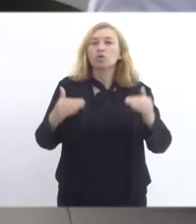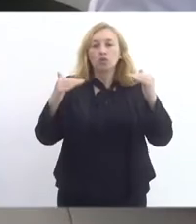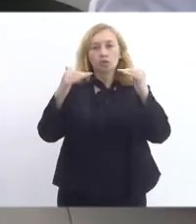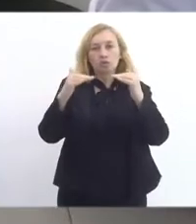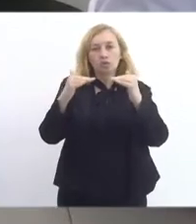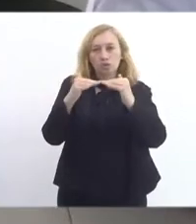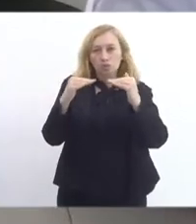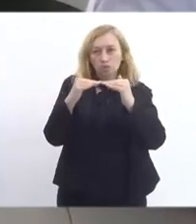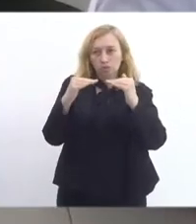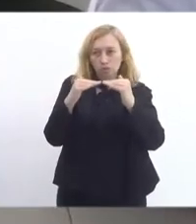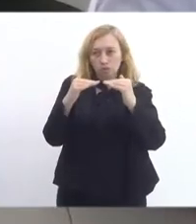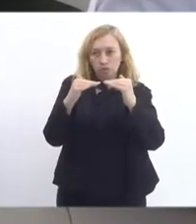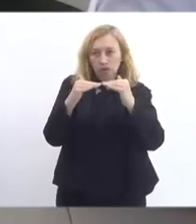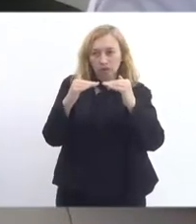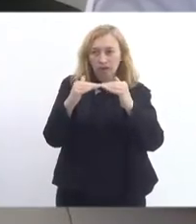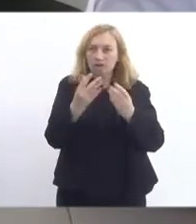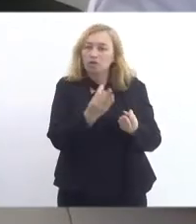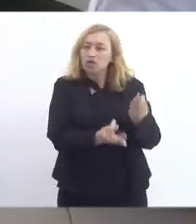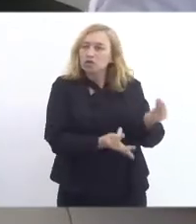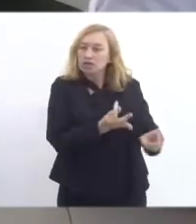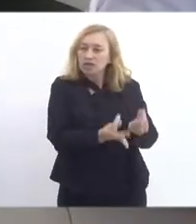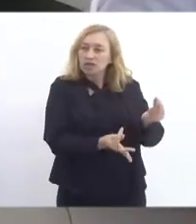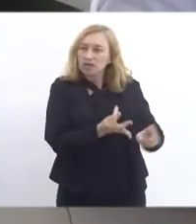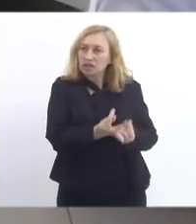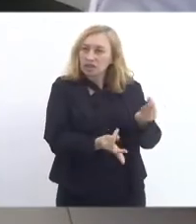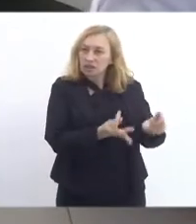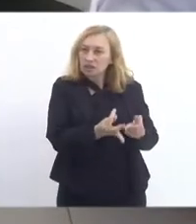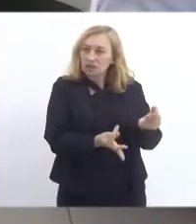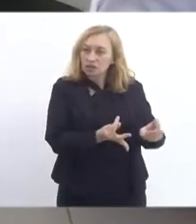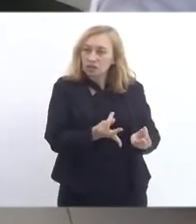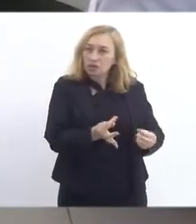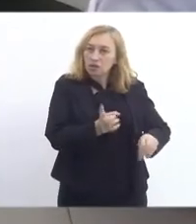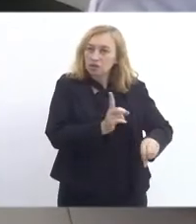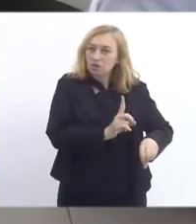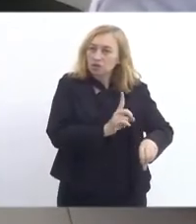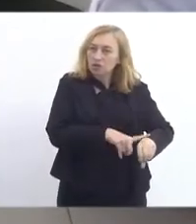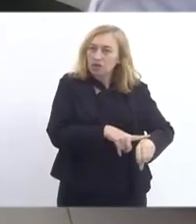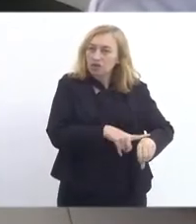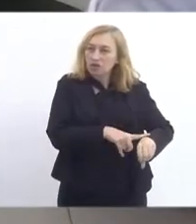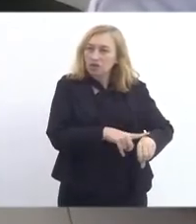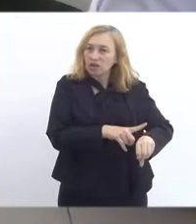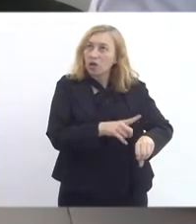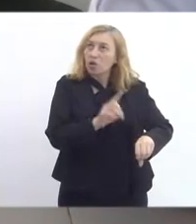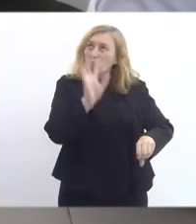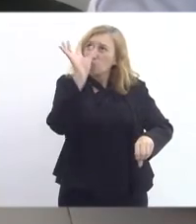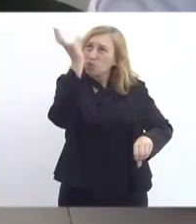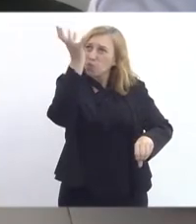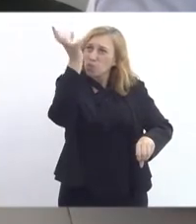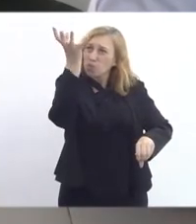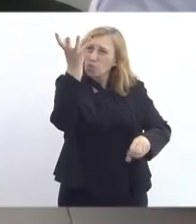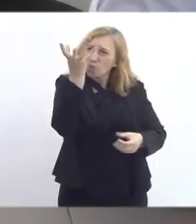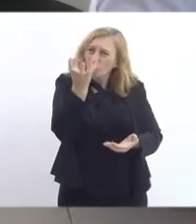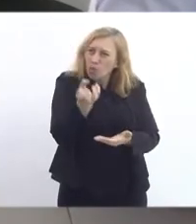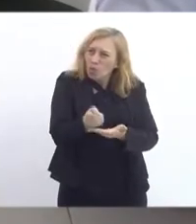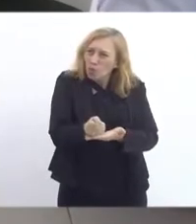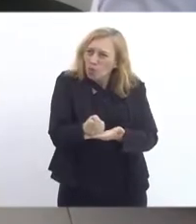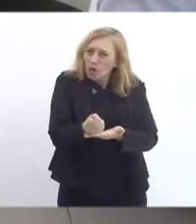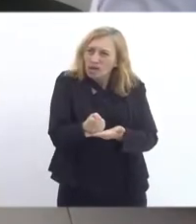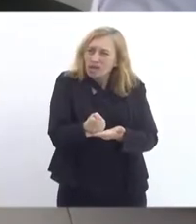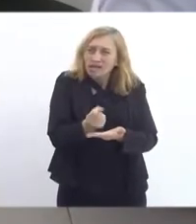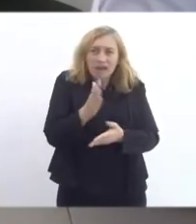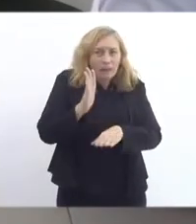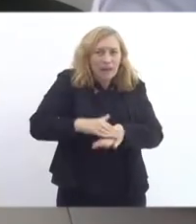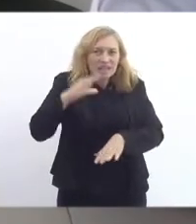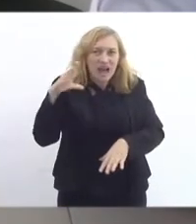combinaram o tratamento convencional com o tempo seco. O tempo seco... Está usando lá no Pinheiros. Ele é muito